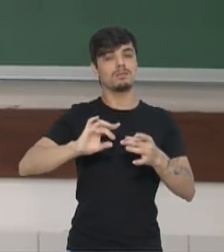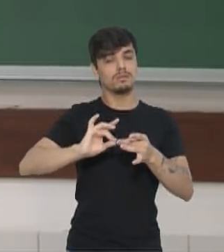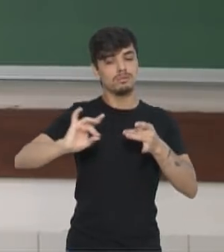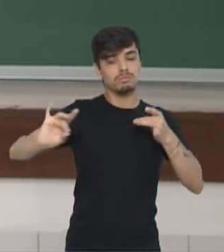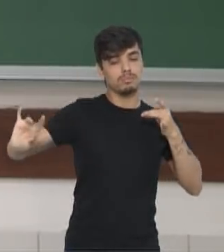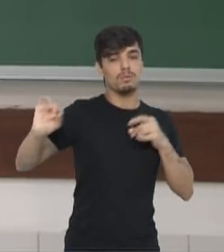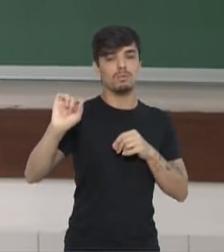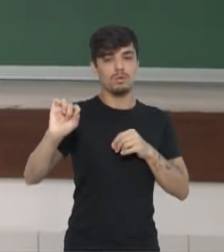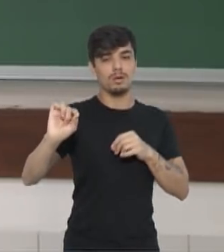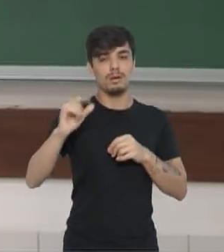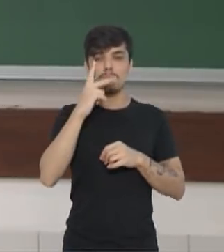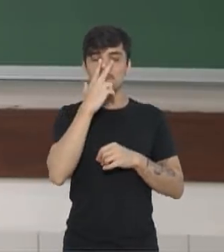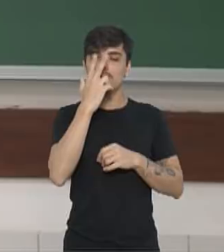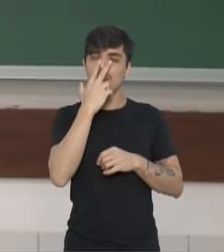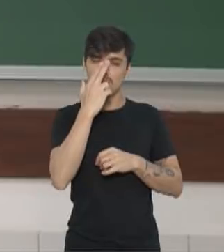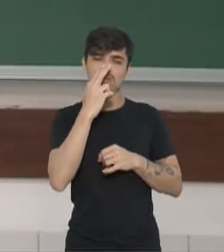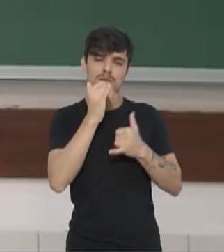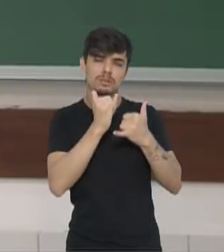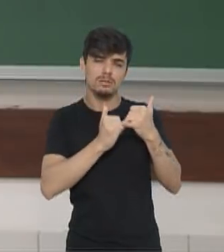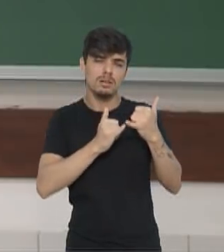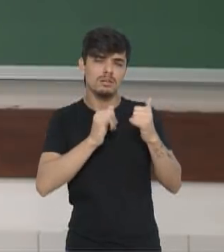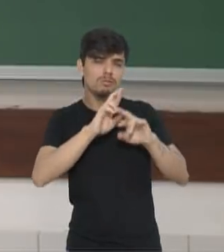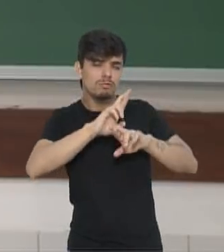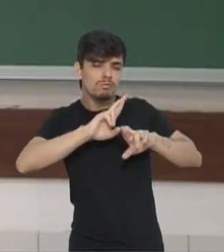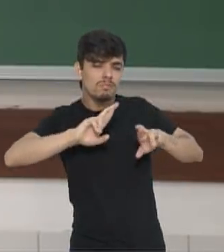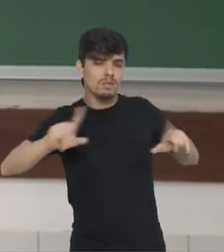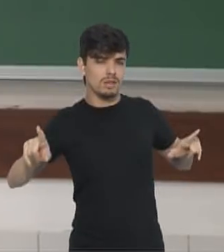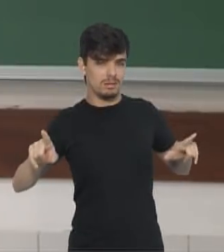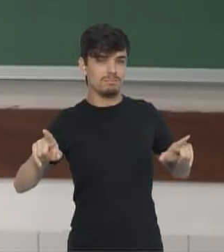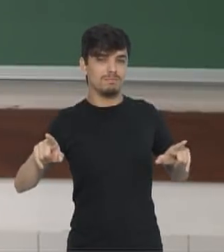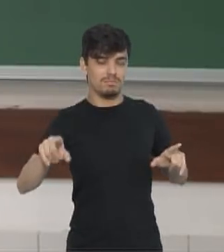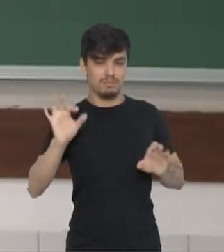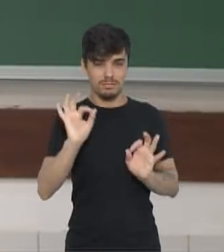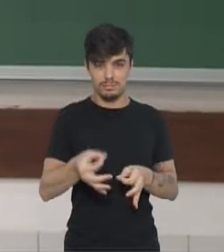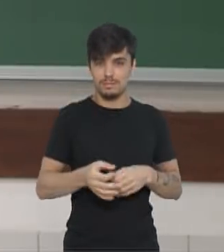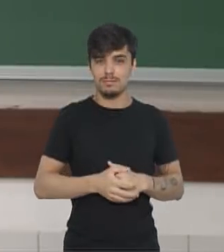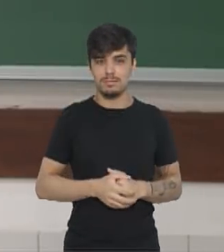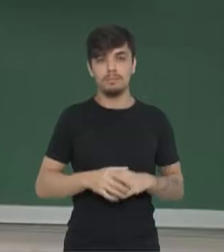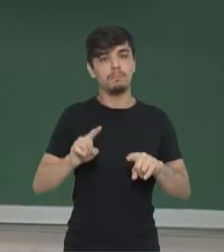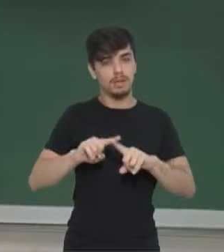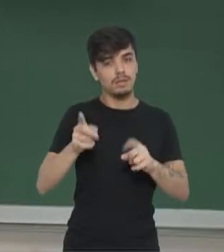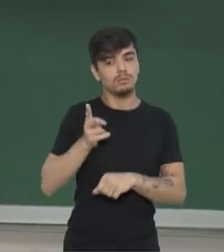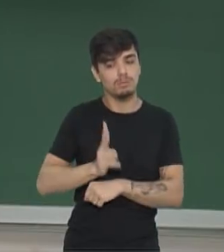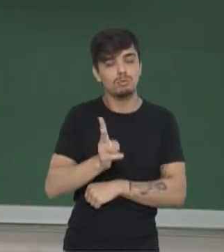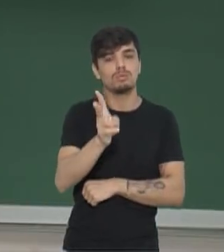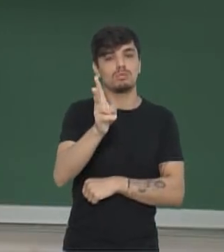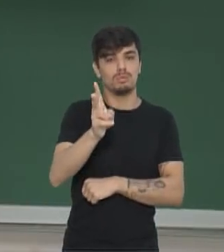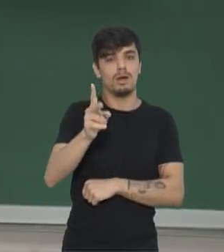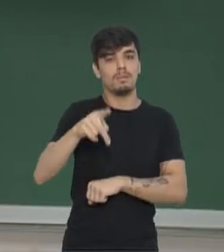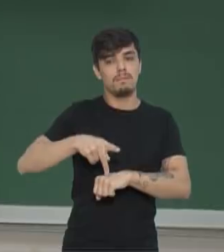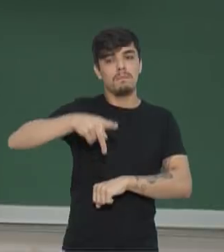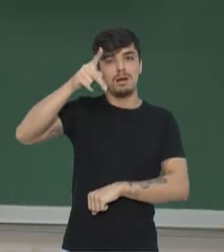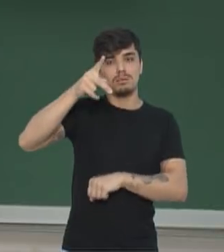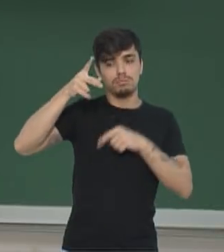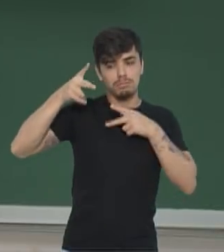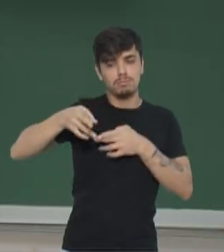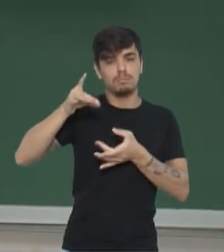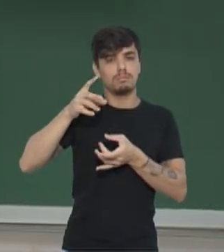parecem até um pouco diferentes para a gente, embora não deixam de ser do mesmo país que a